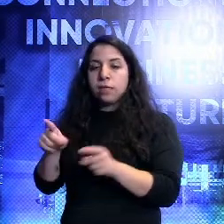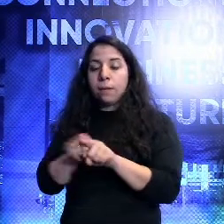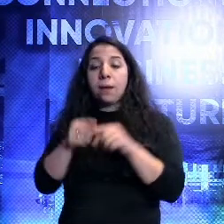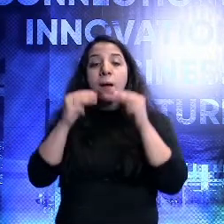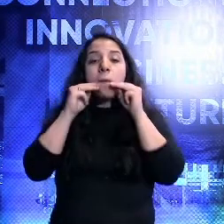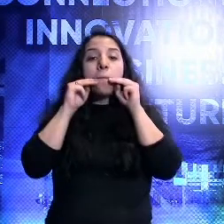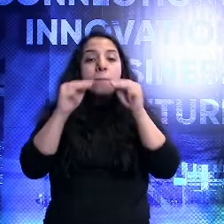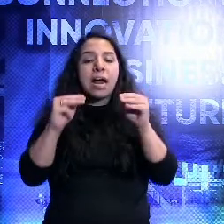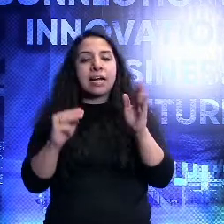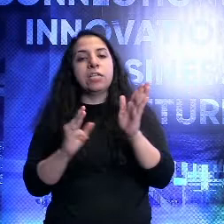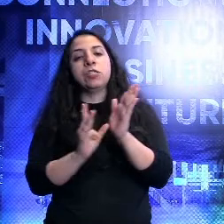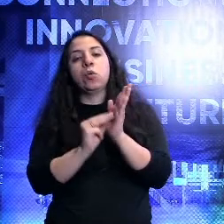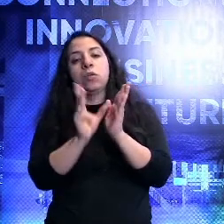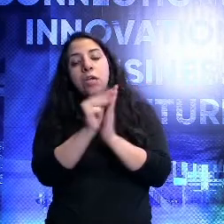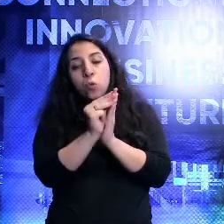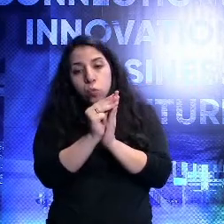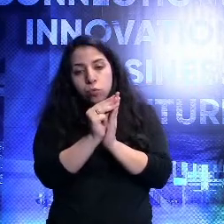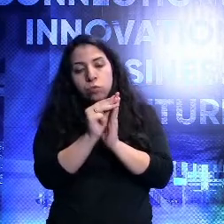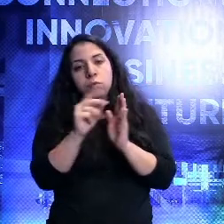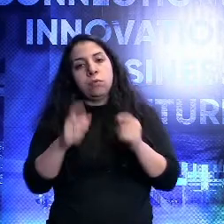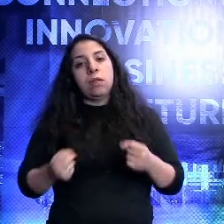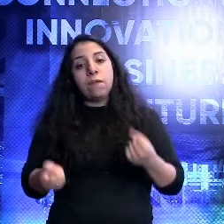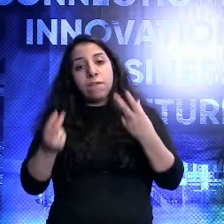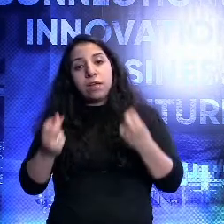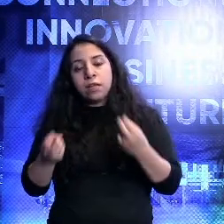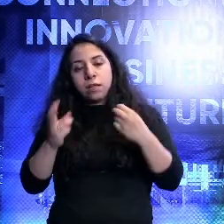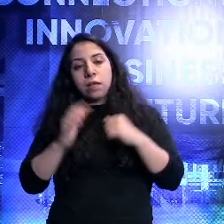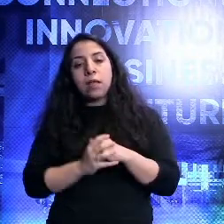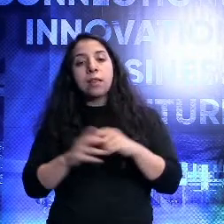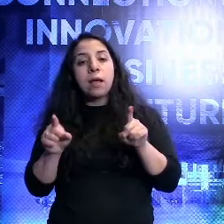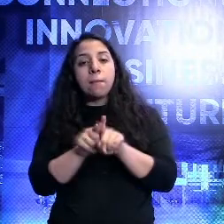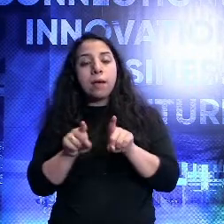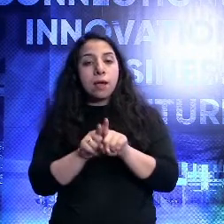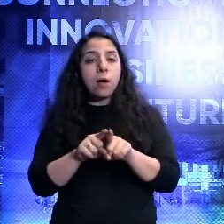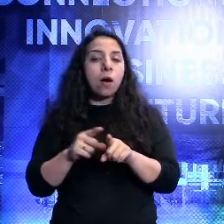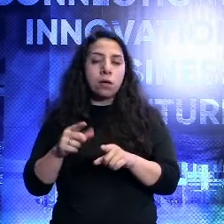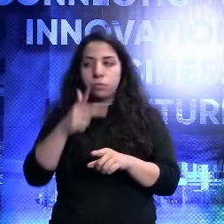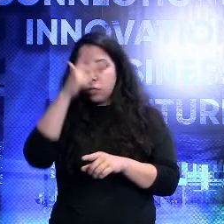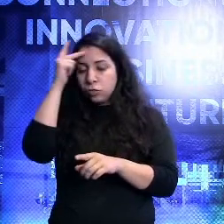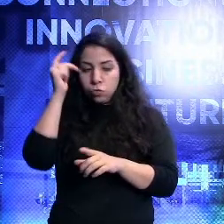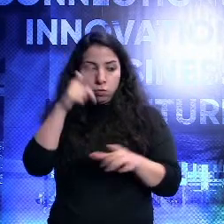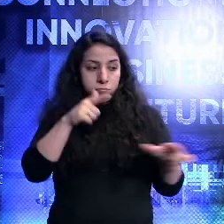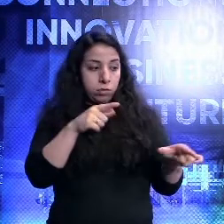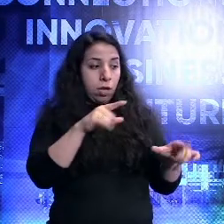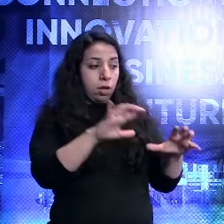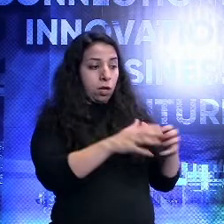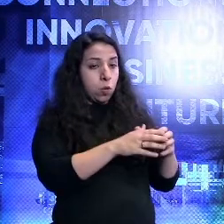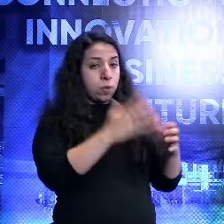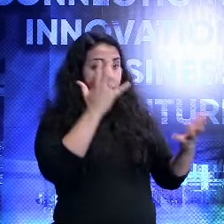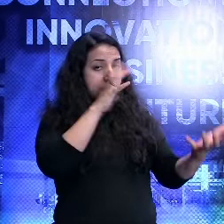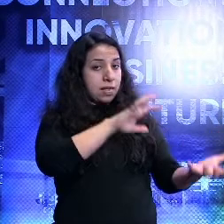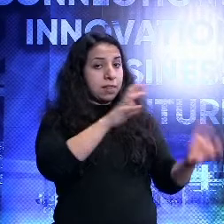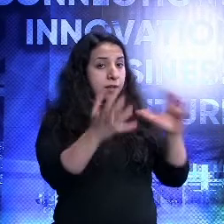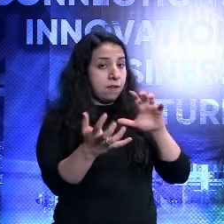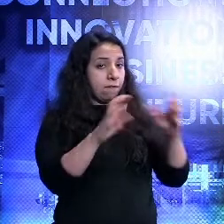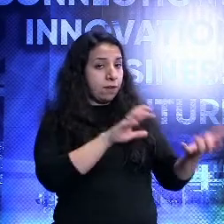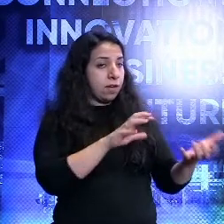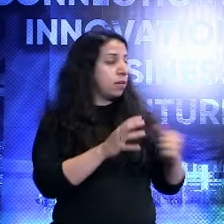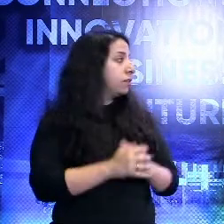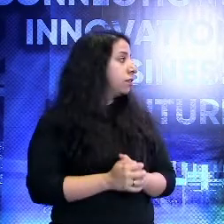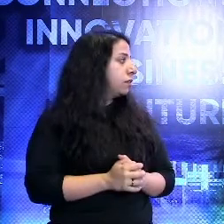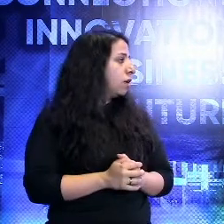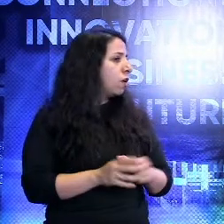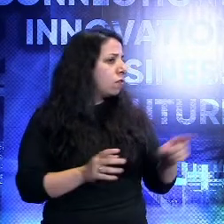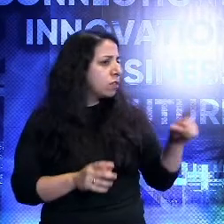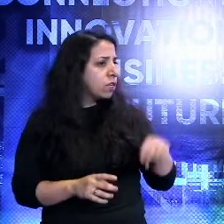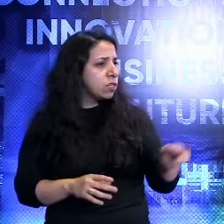alimentar o funil de vendas, o pessoal de interfaces, user stories. Alguém aqui já usou